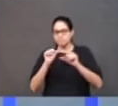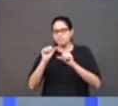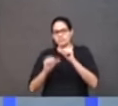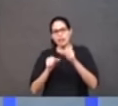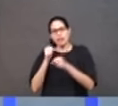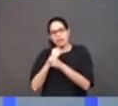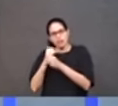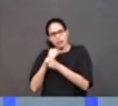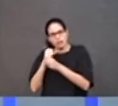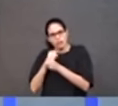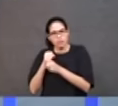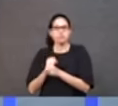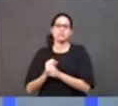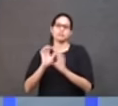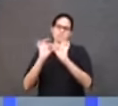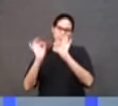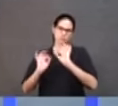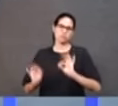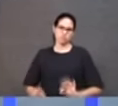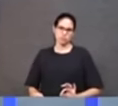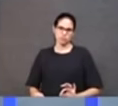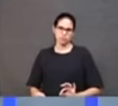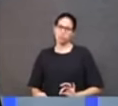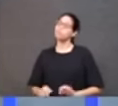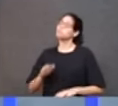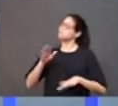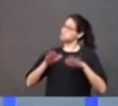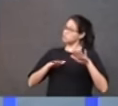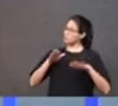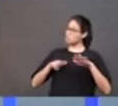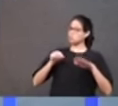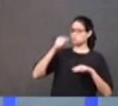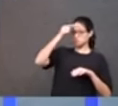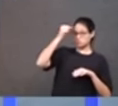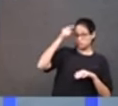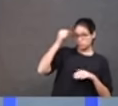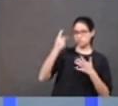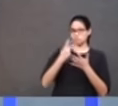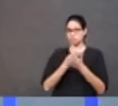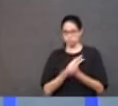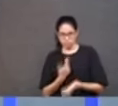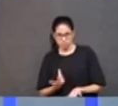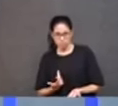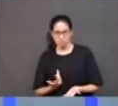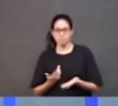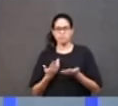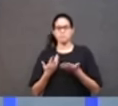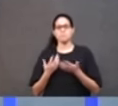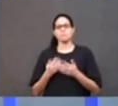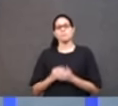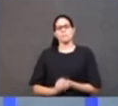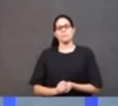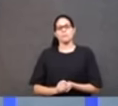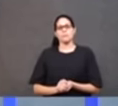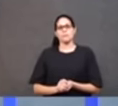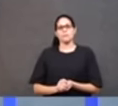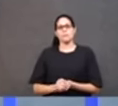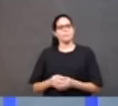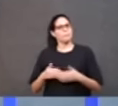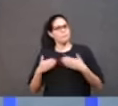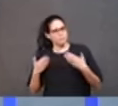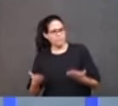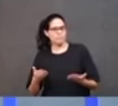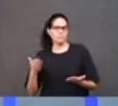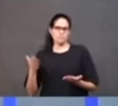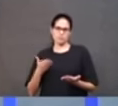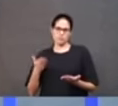entendendo os diferentes momentos pelos quais a universidade atravessa. Entretanto, nós estamos agora em nível de